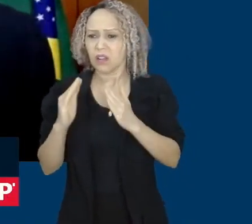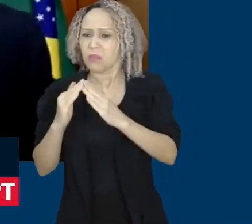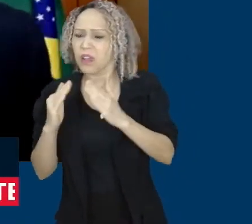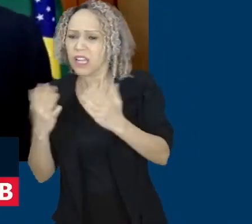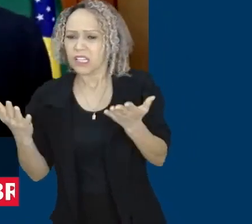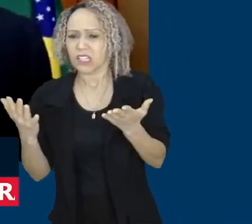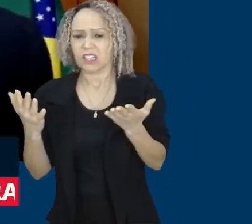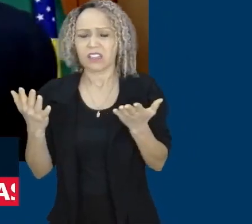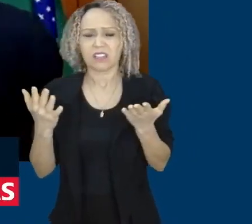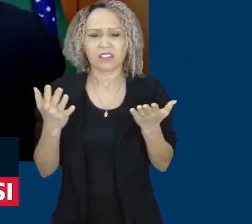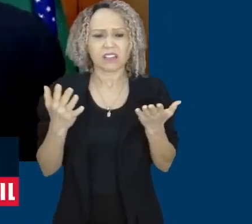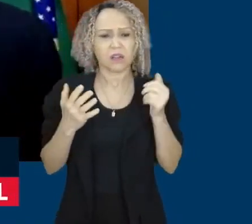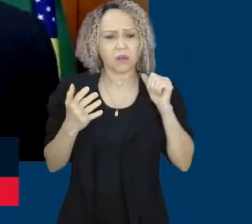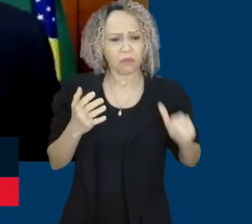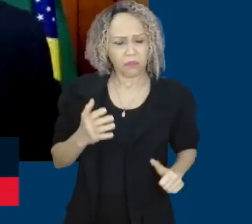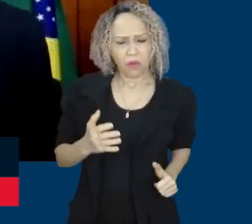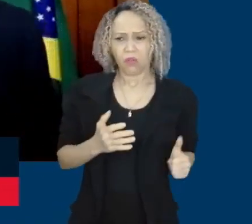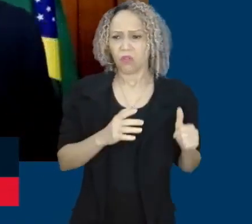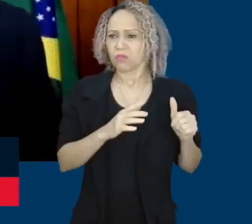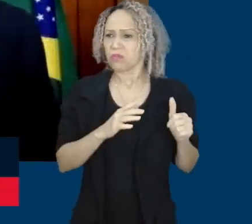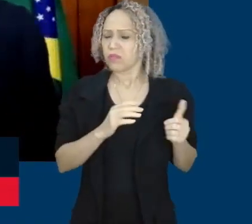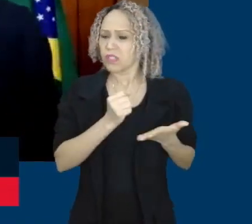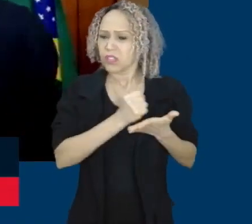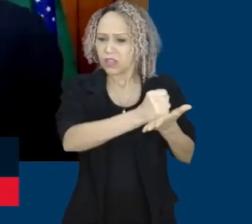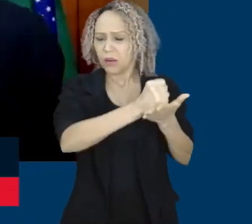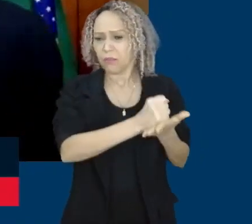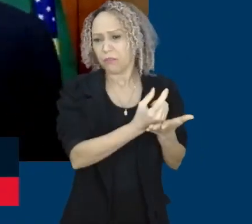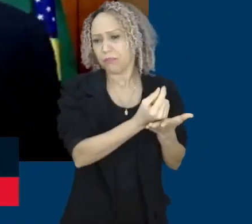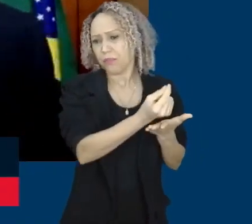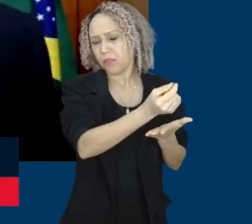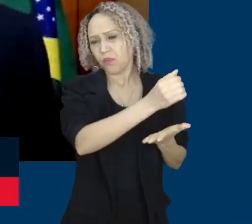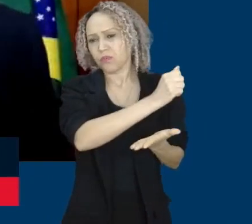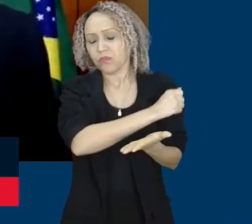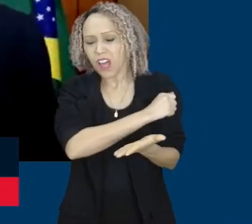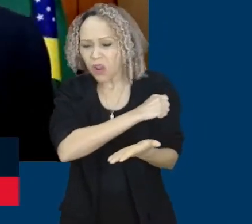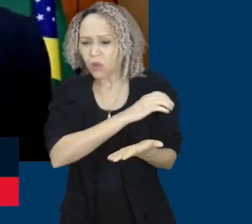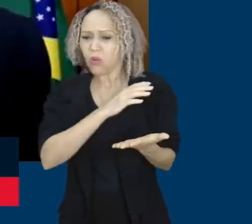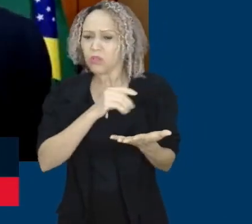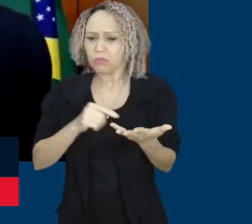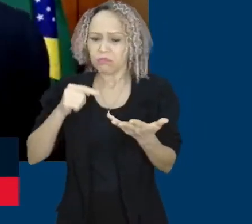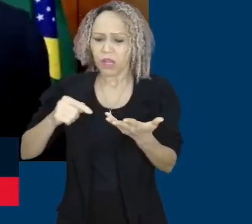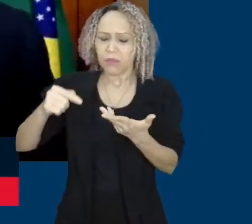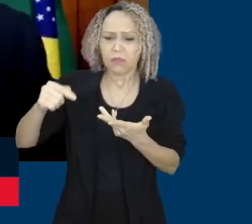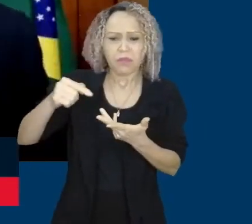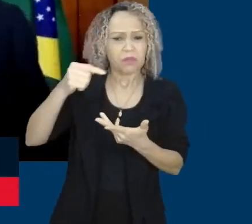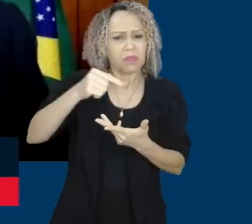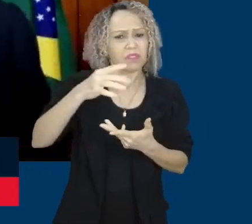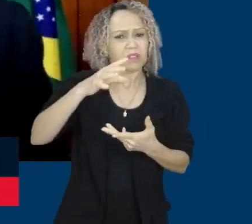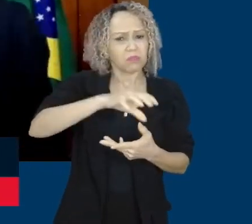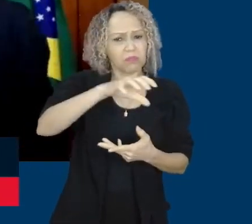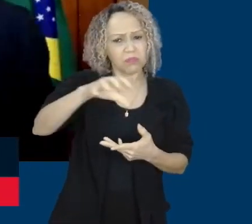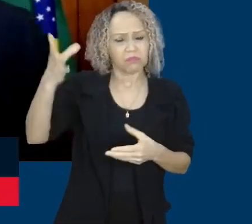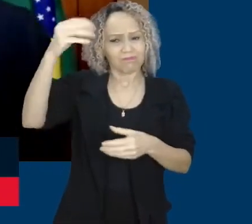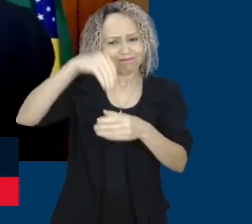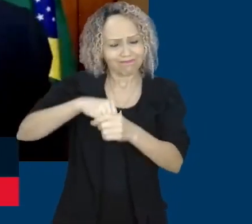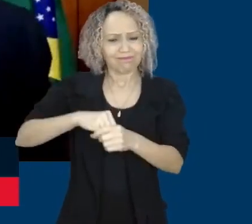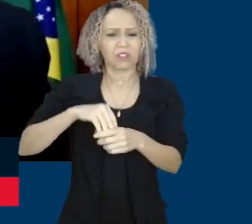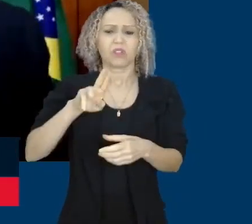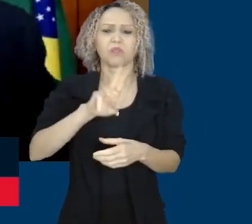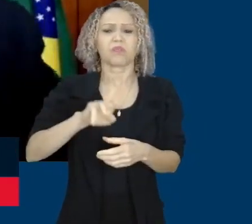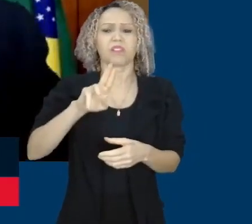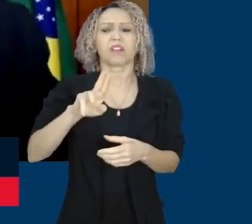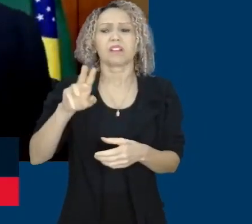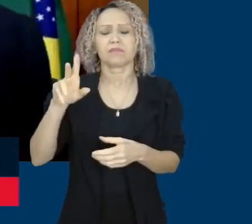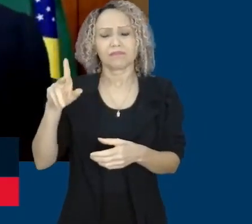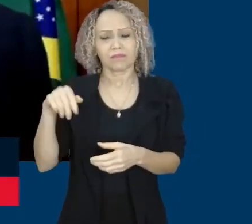nossa juventude que se encontra hoje dentro de um espaço educacional, do ensino tecnológico, do ensino superior. Então, nós temos